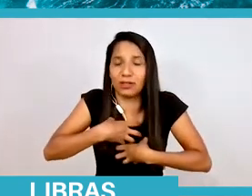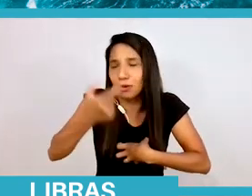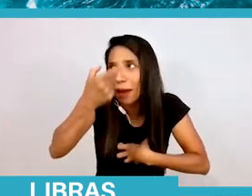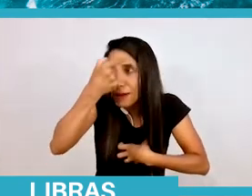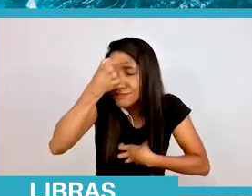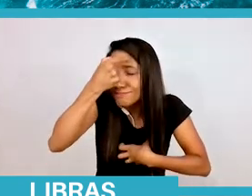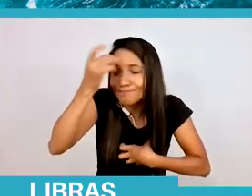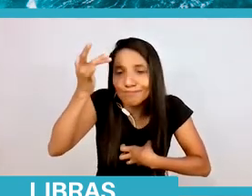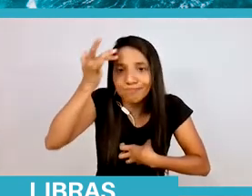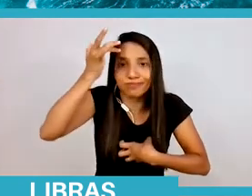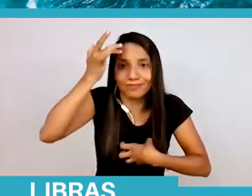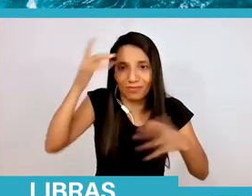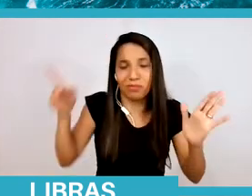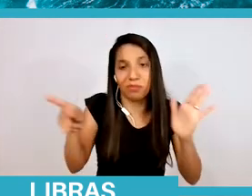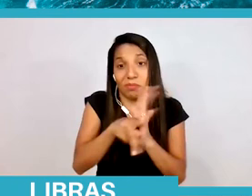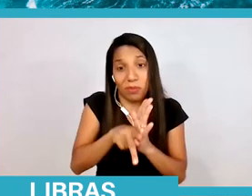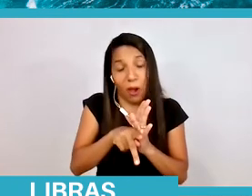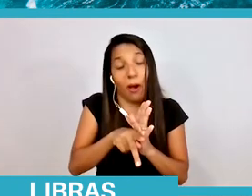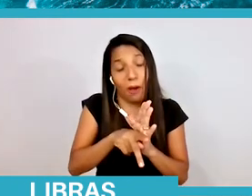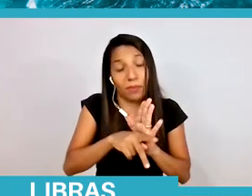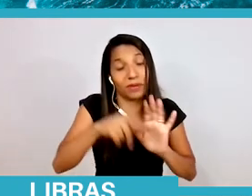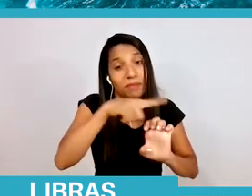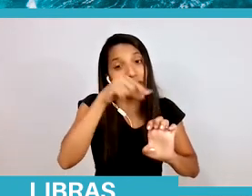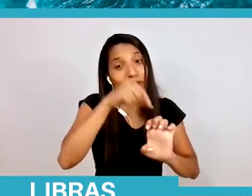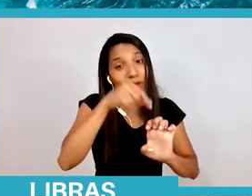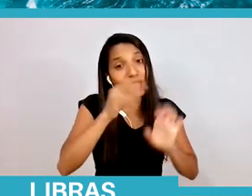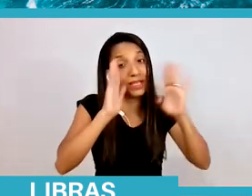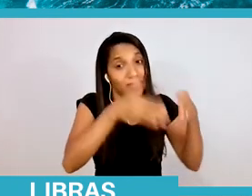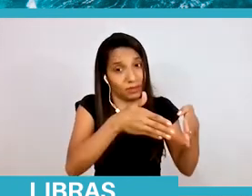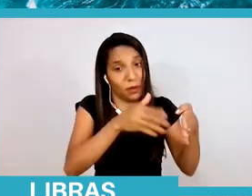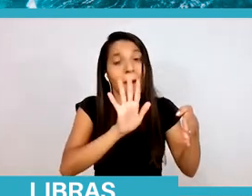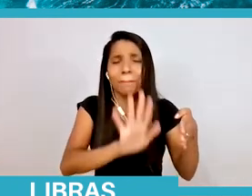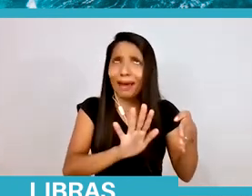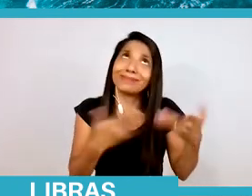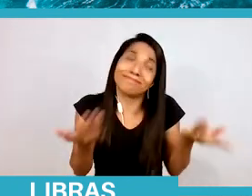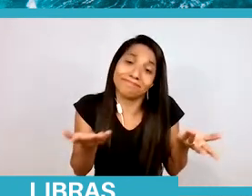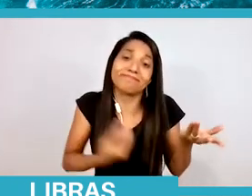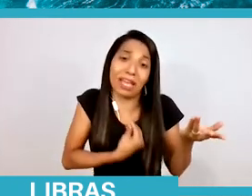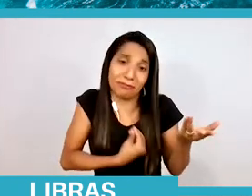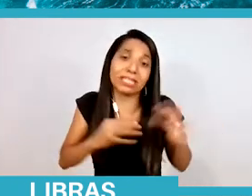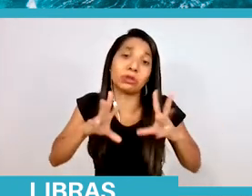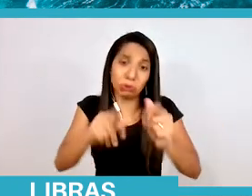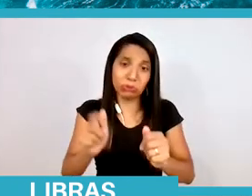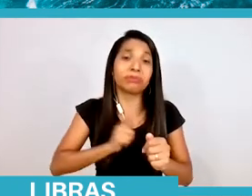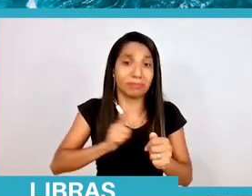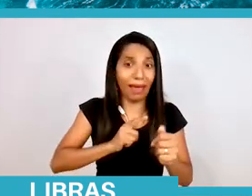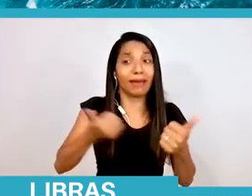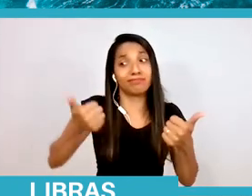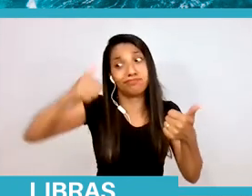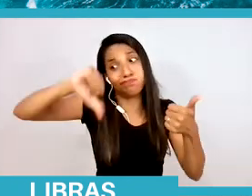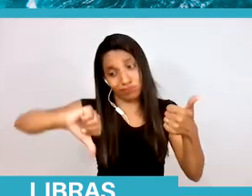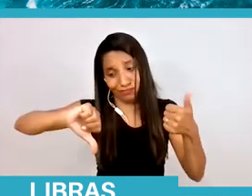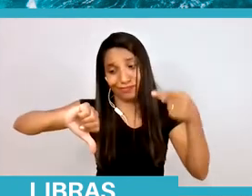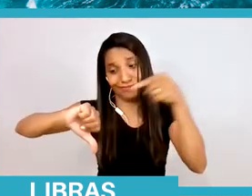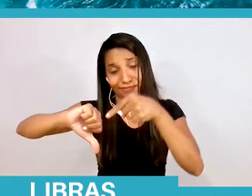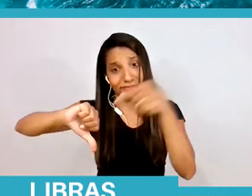empreendedorismo bootstrap. Mas, como tudo na vida, tem algumas desvantagens. Uma das desvantagens, o risco financeiro. Como